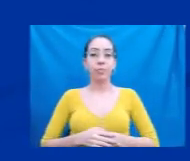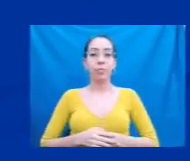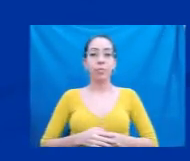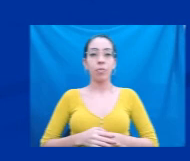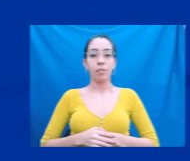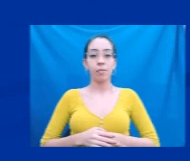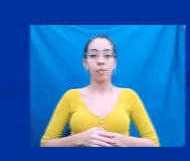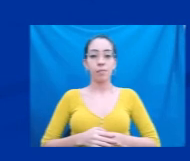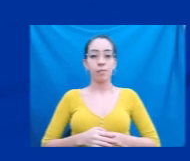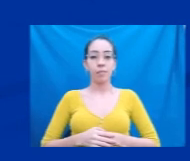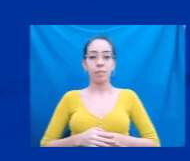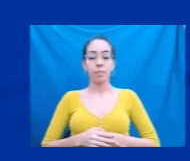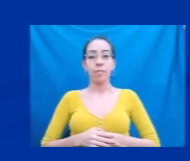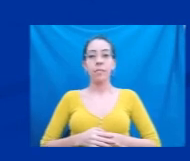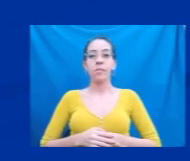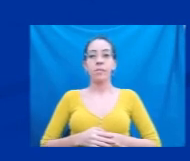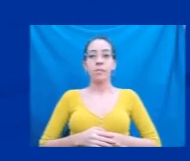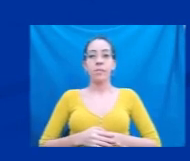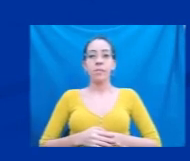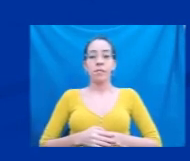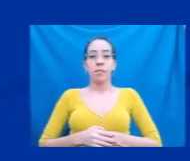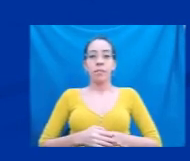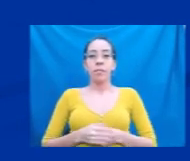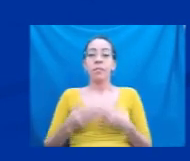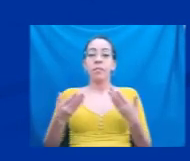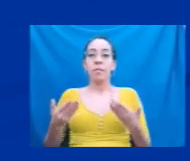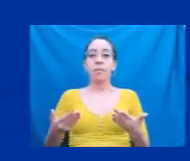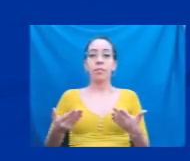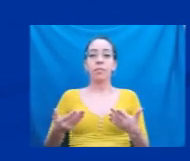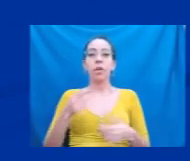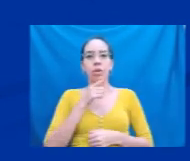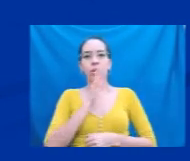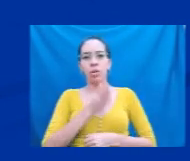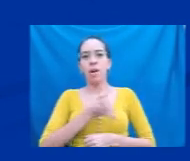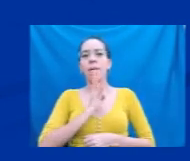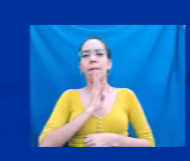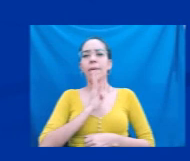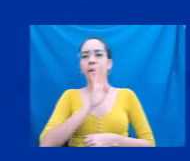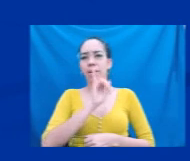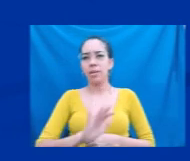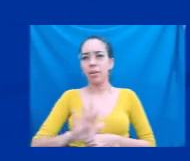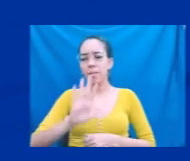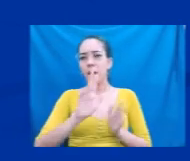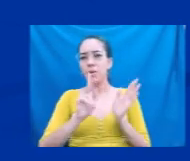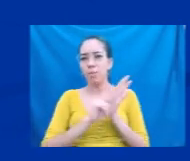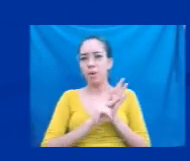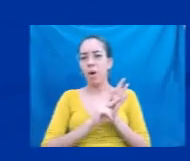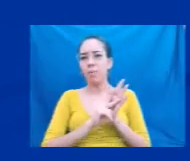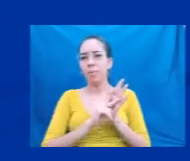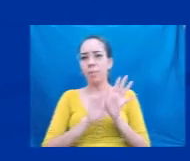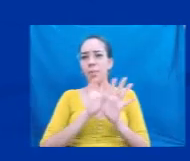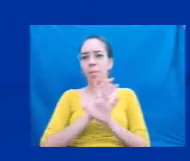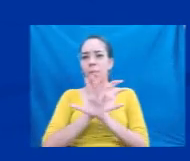Então, aqui, né, você já conhece esse símbolo aqui do pictograma que a gente viu na aula anterior. Então, exemplos aqui